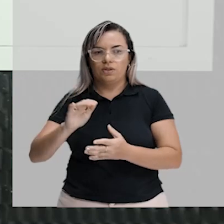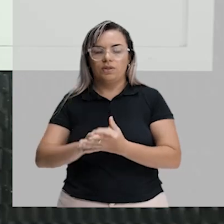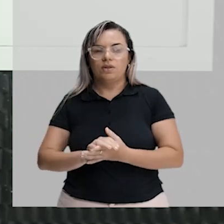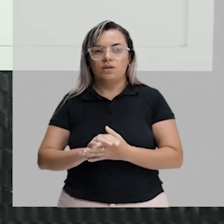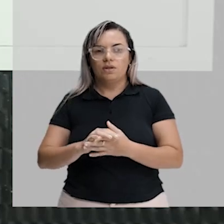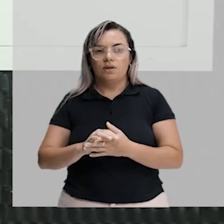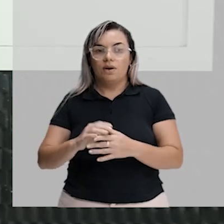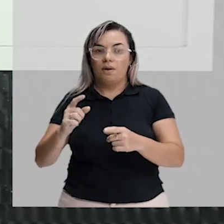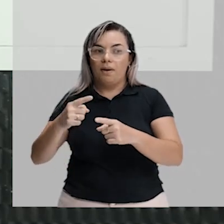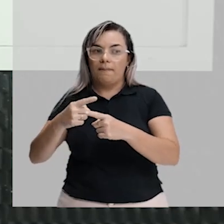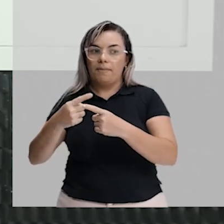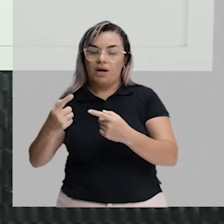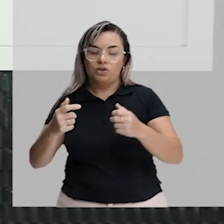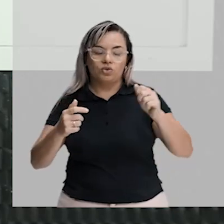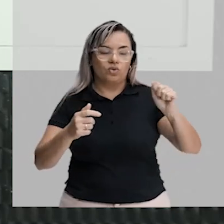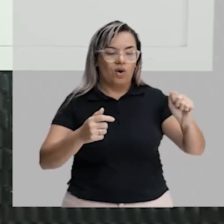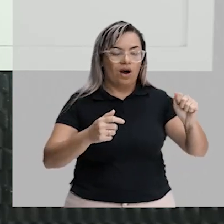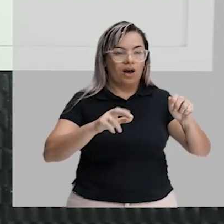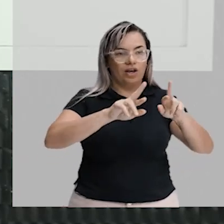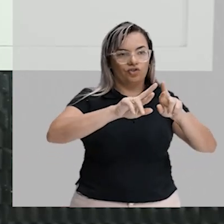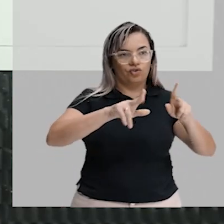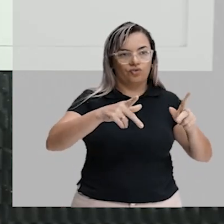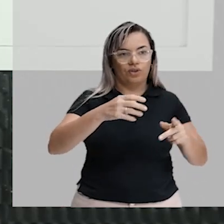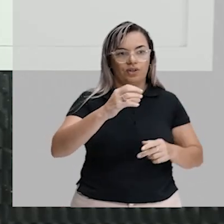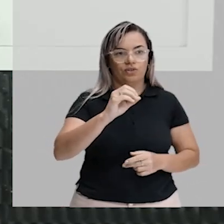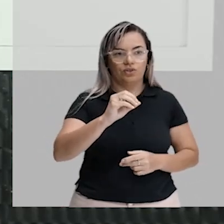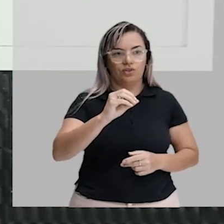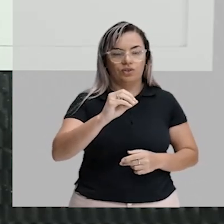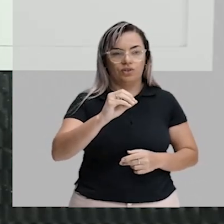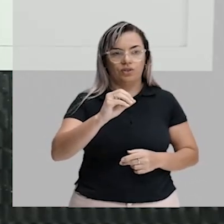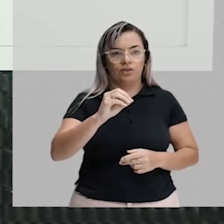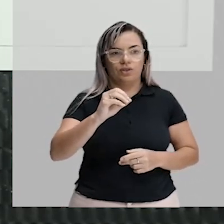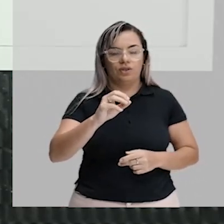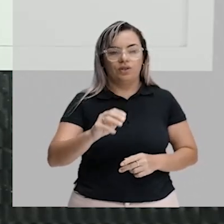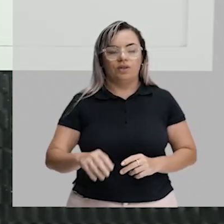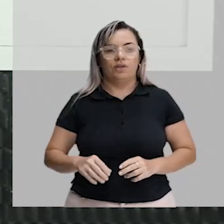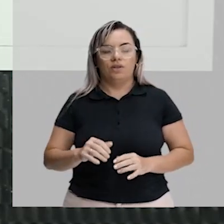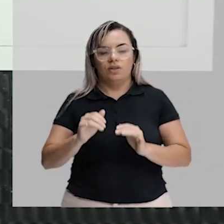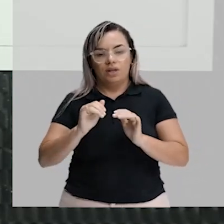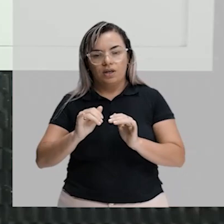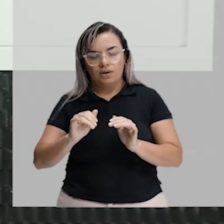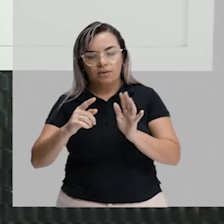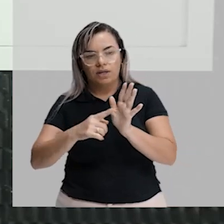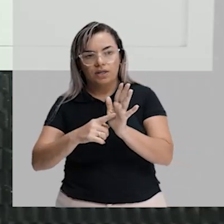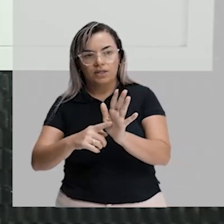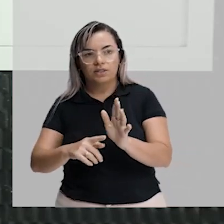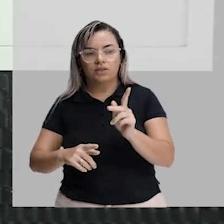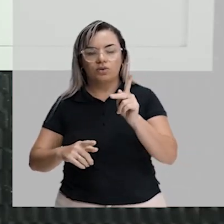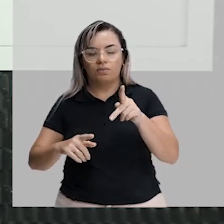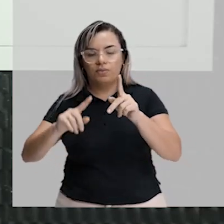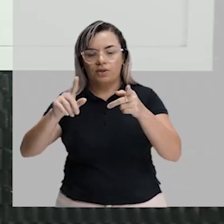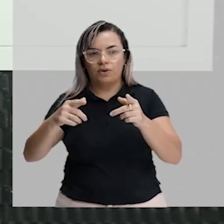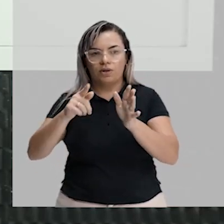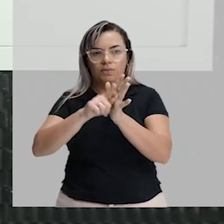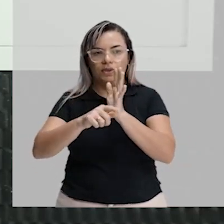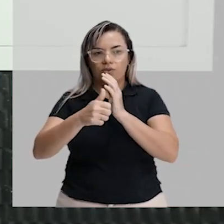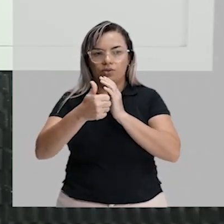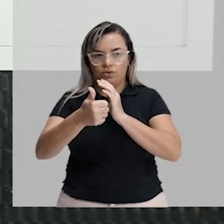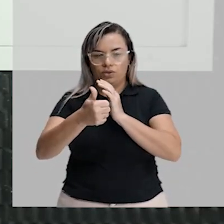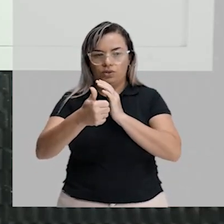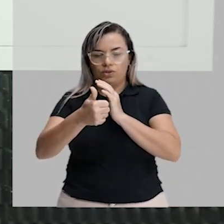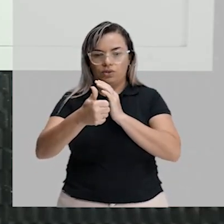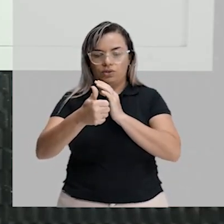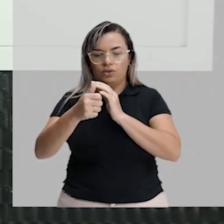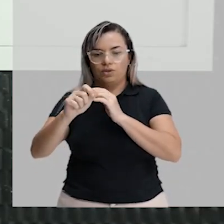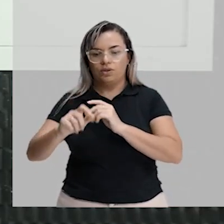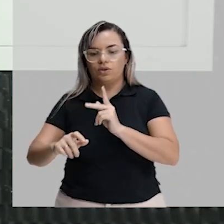Ele diz que o P de menos 1 é igual a 1 e o P de 3 é igual a 9. tá? Vou criar aqui um espaçozinho para a gente